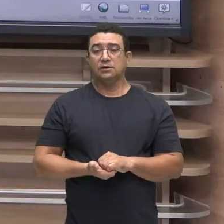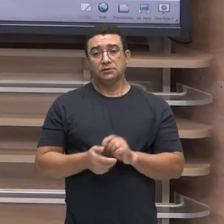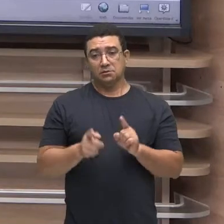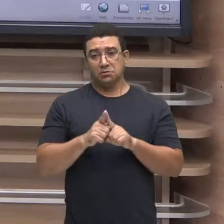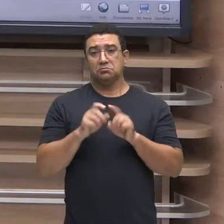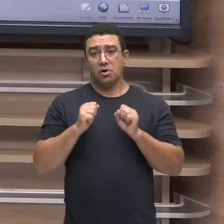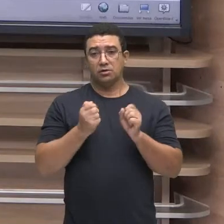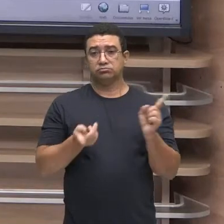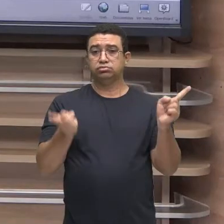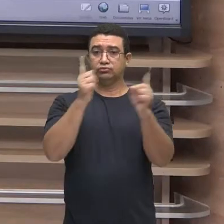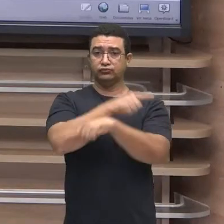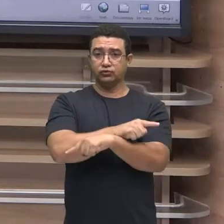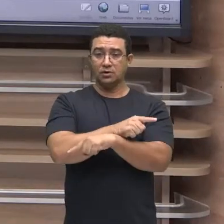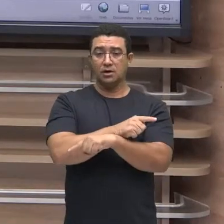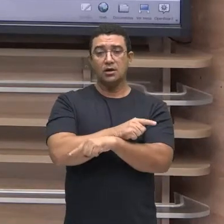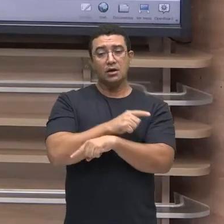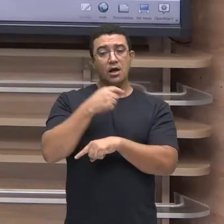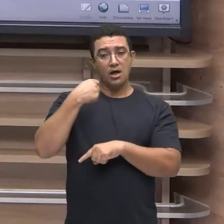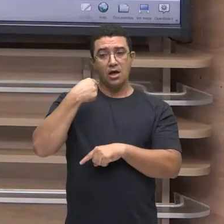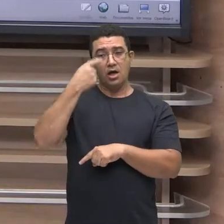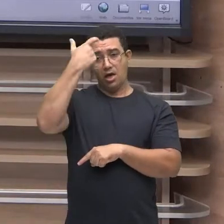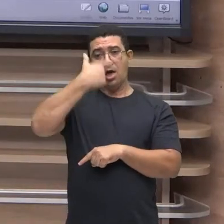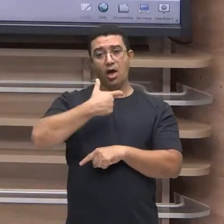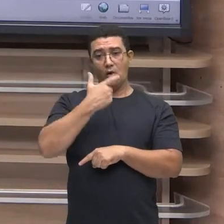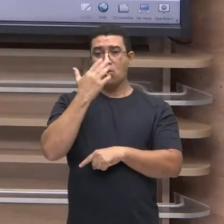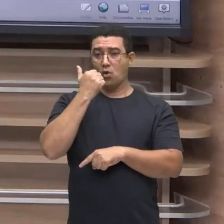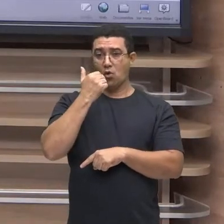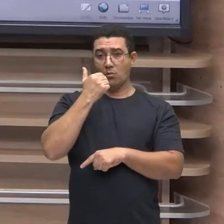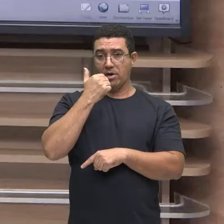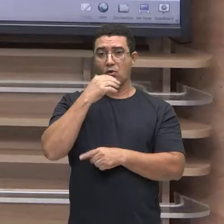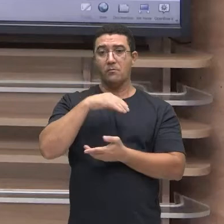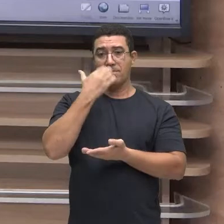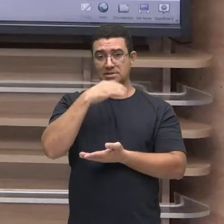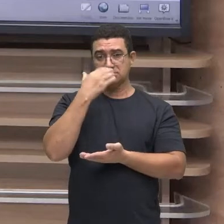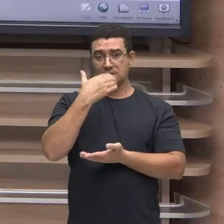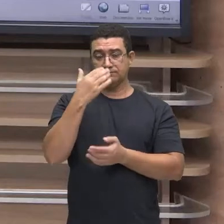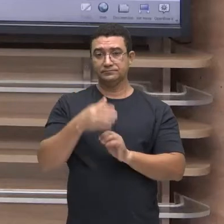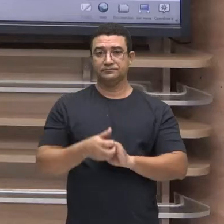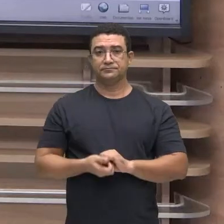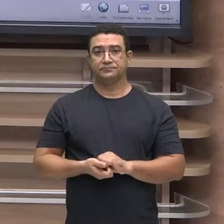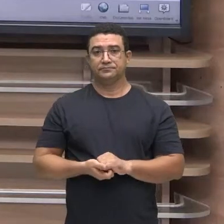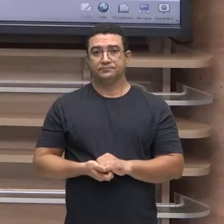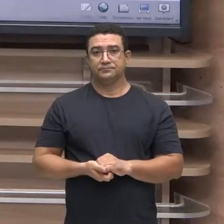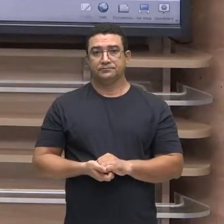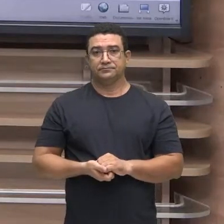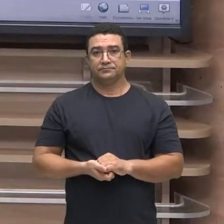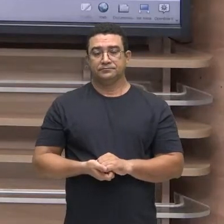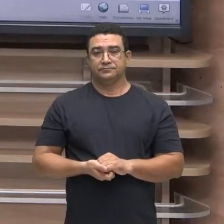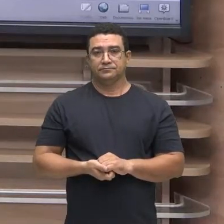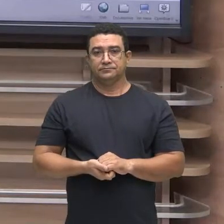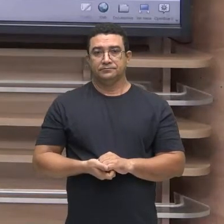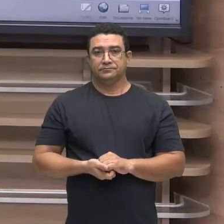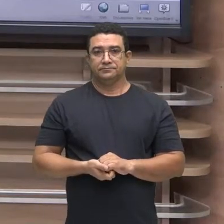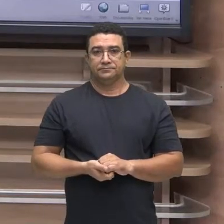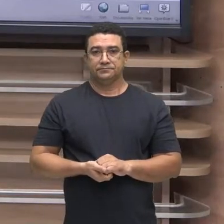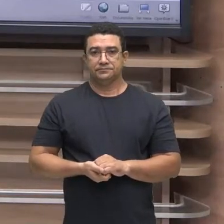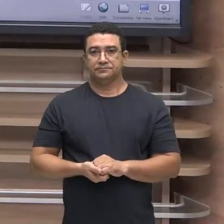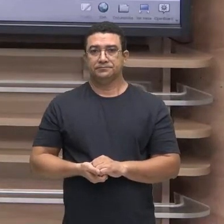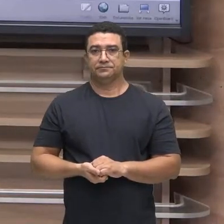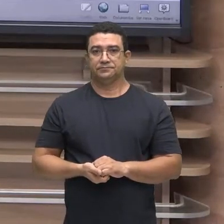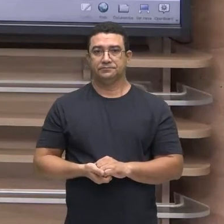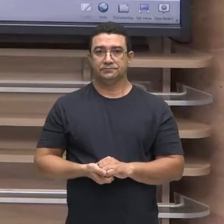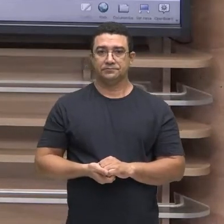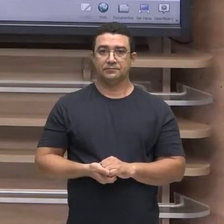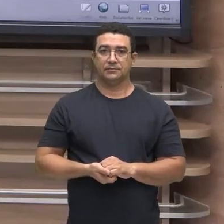inversão. Olha, fui eu quem comeu esta maçã. Aqui está na ordem inversa, porque na direta vem